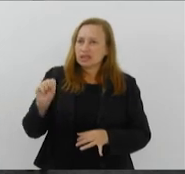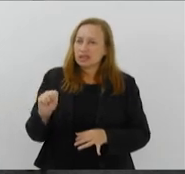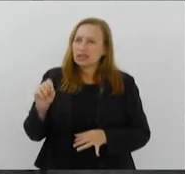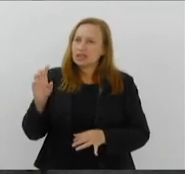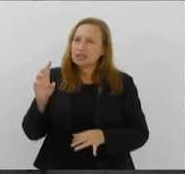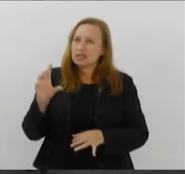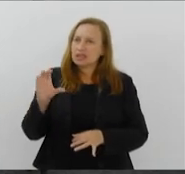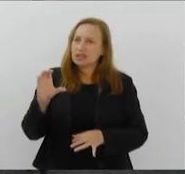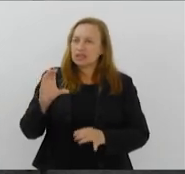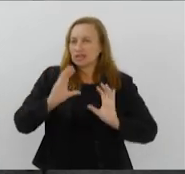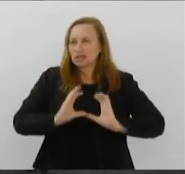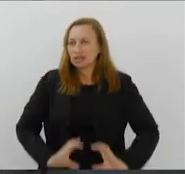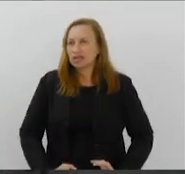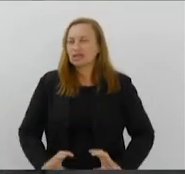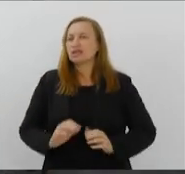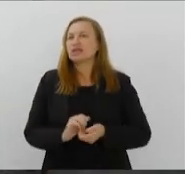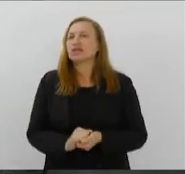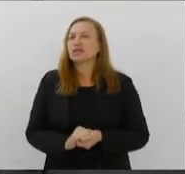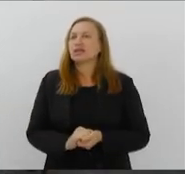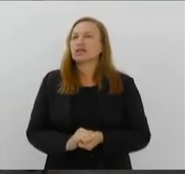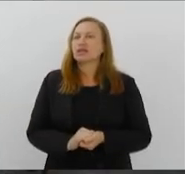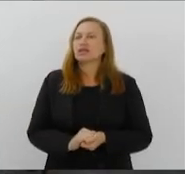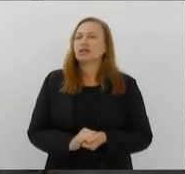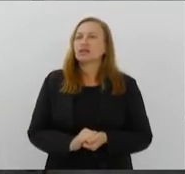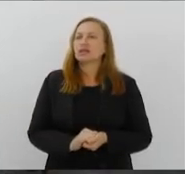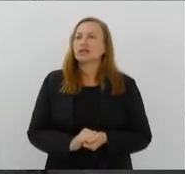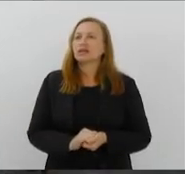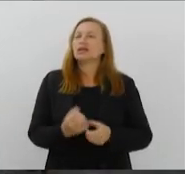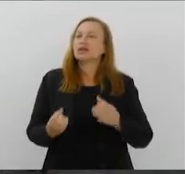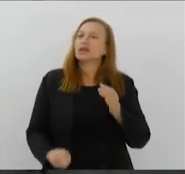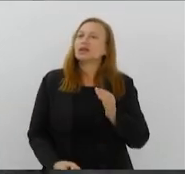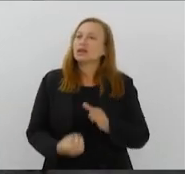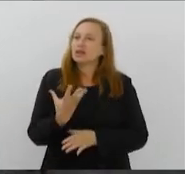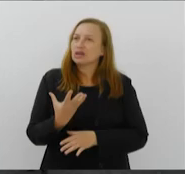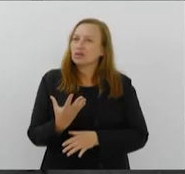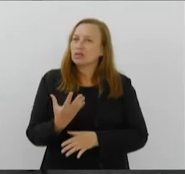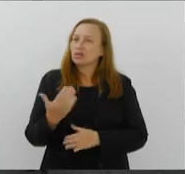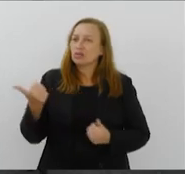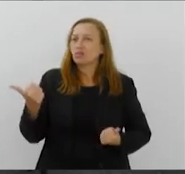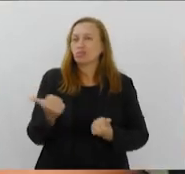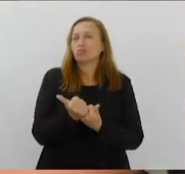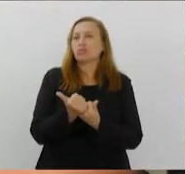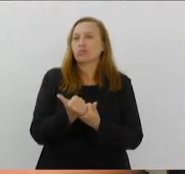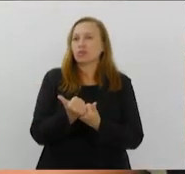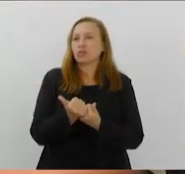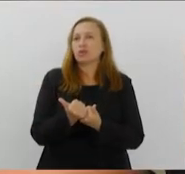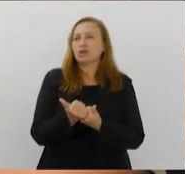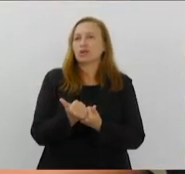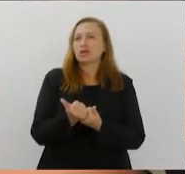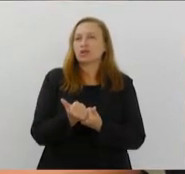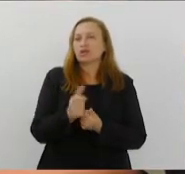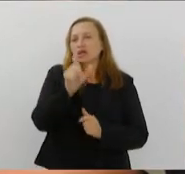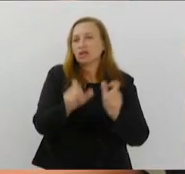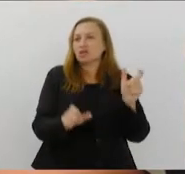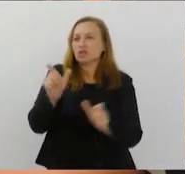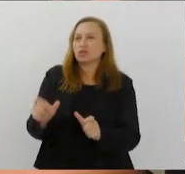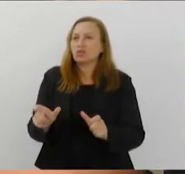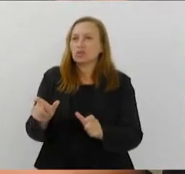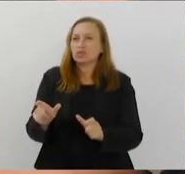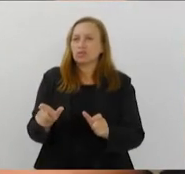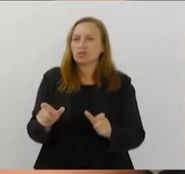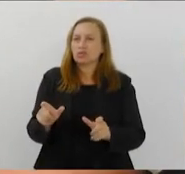né? E, nesse programa, ele criou uma rede de apoio às pessoas transexuais e